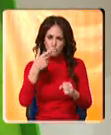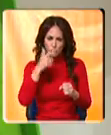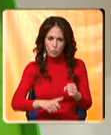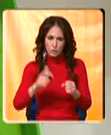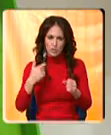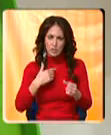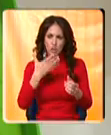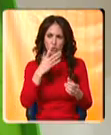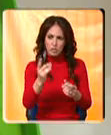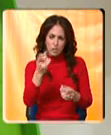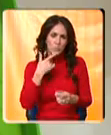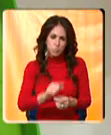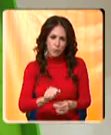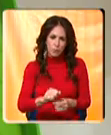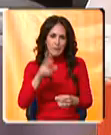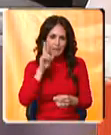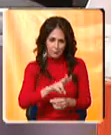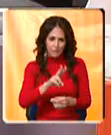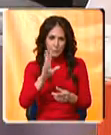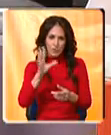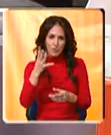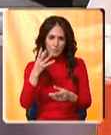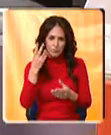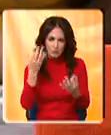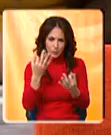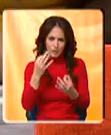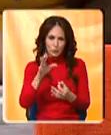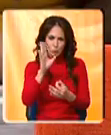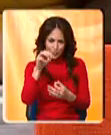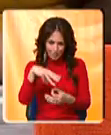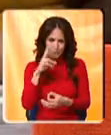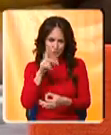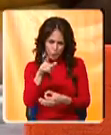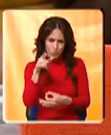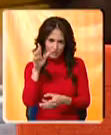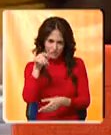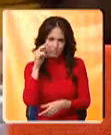dancei o tango sozinha. Quer ver o que é que foi passando? Quero. Queria ver. Vamos lá esperar.